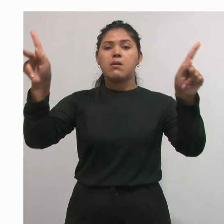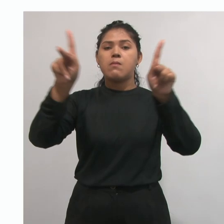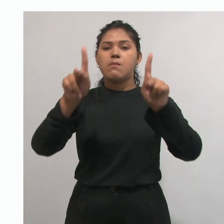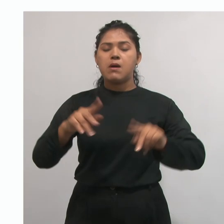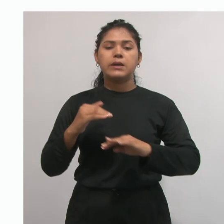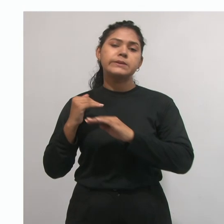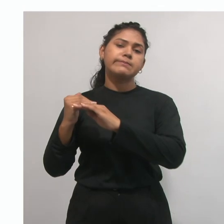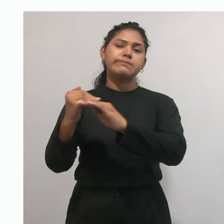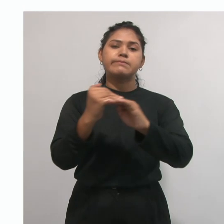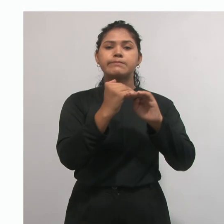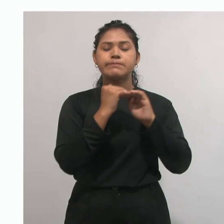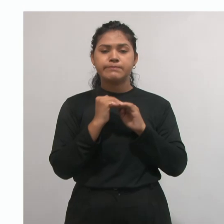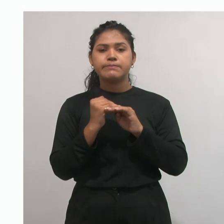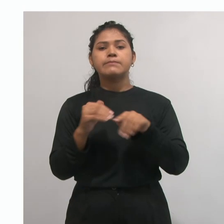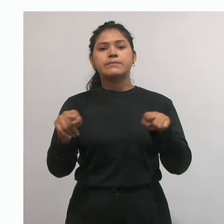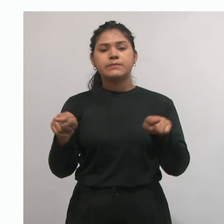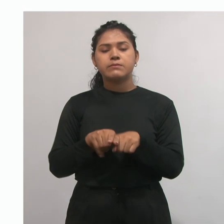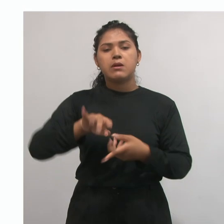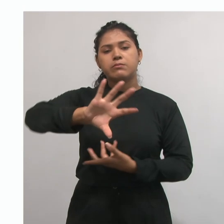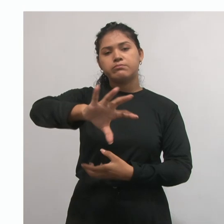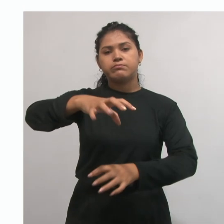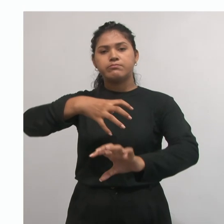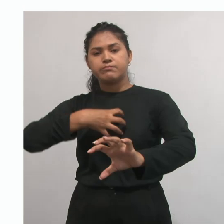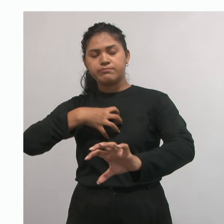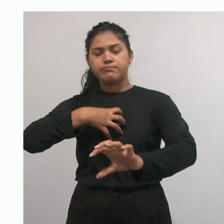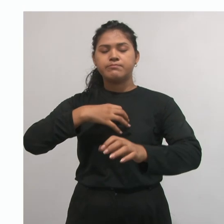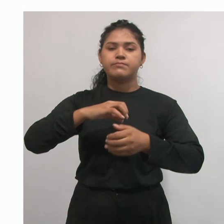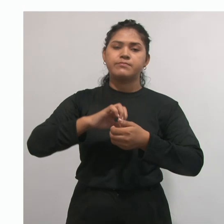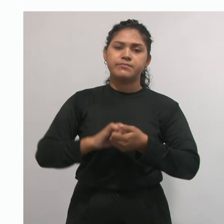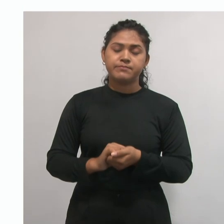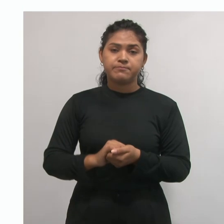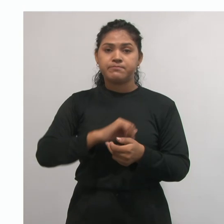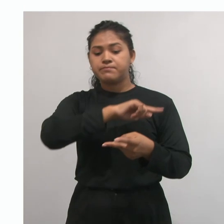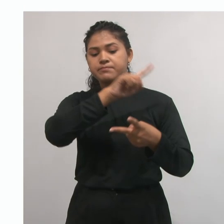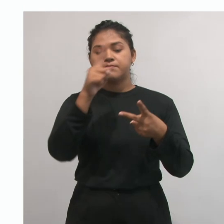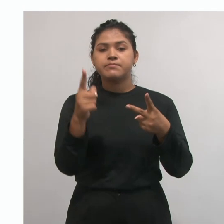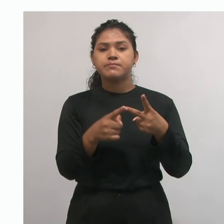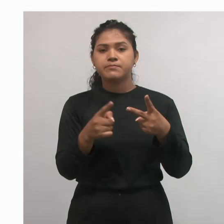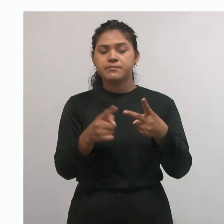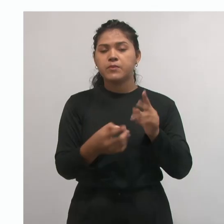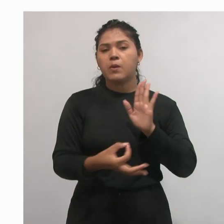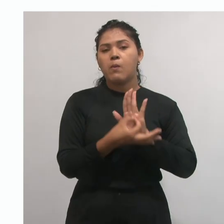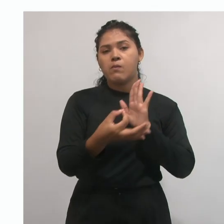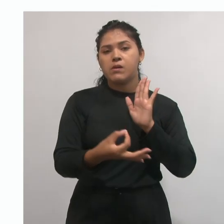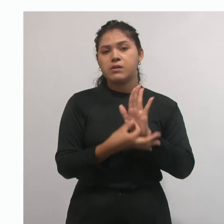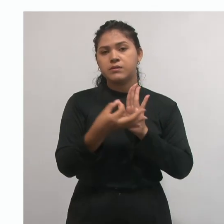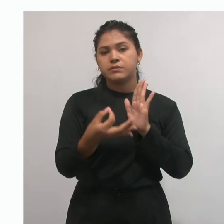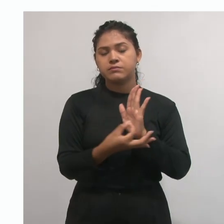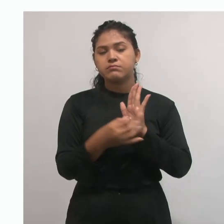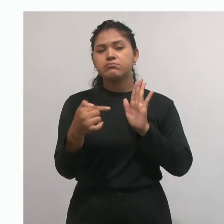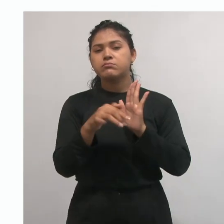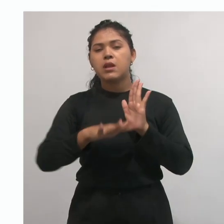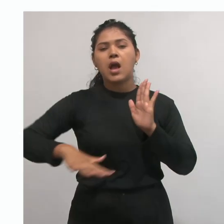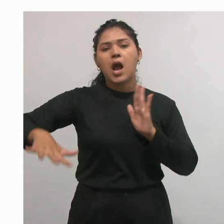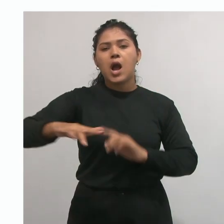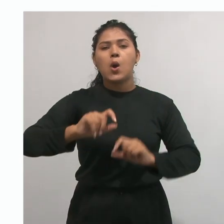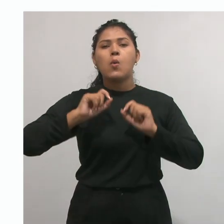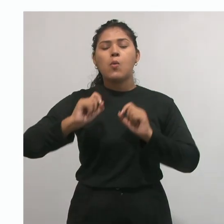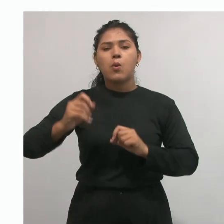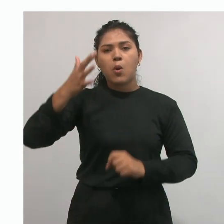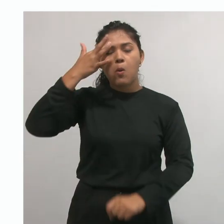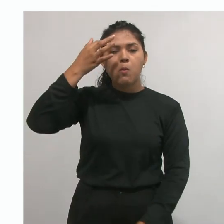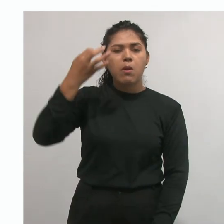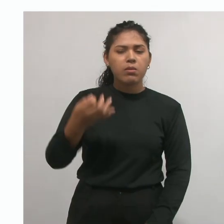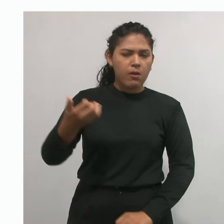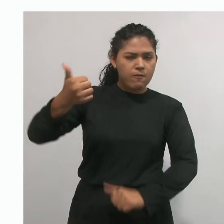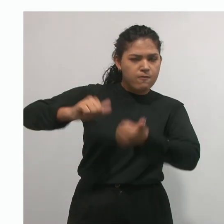justiça, paz, igualdade e reciprocidade entre as nações. A formação crítica